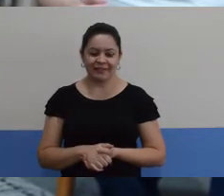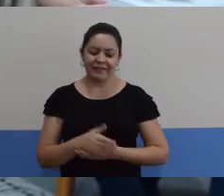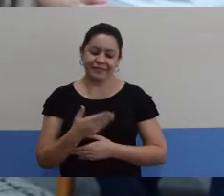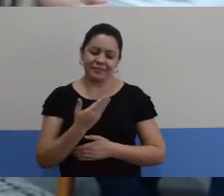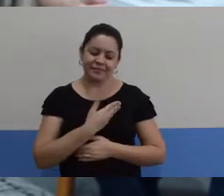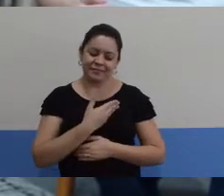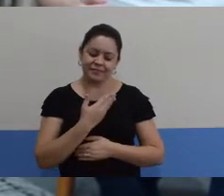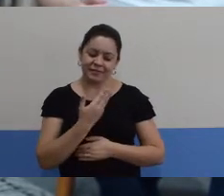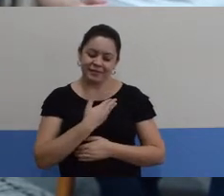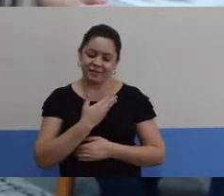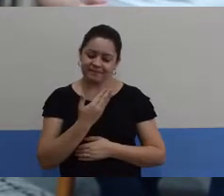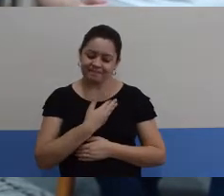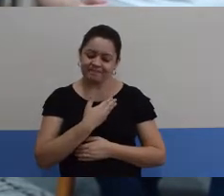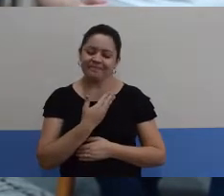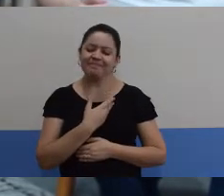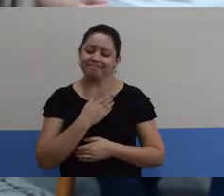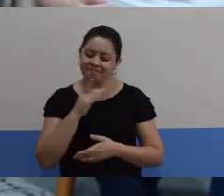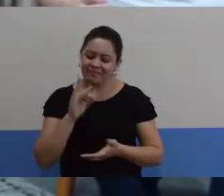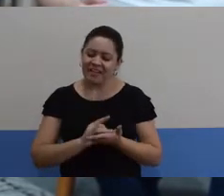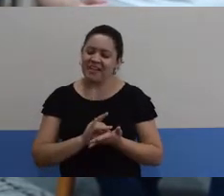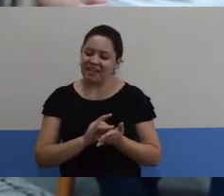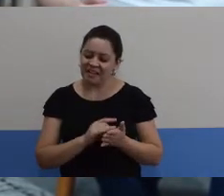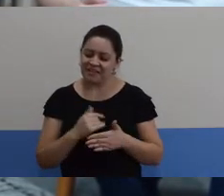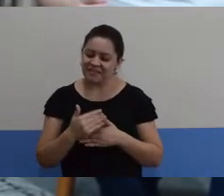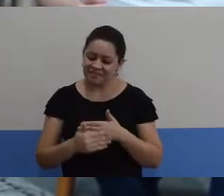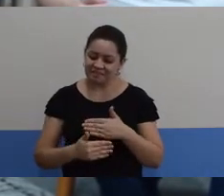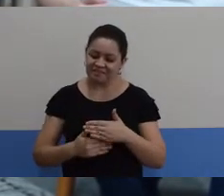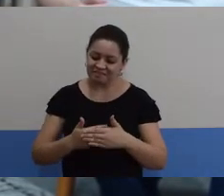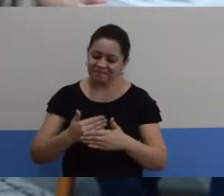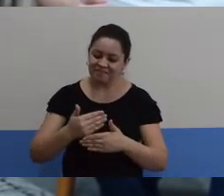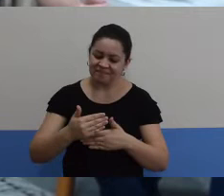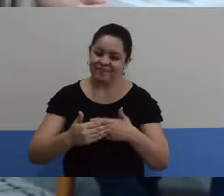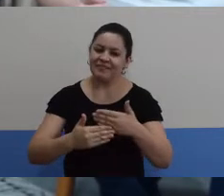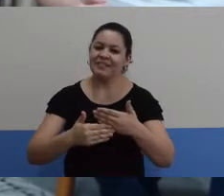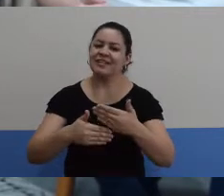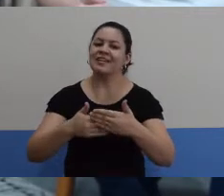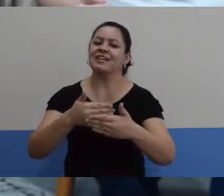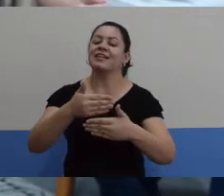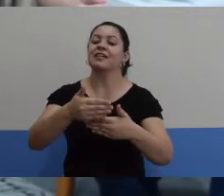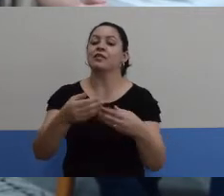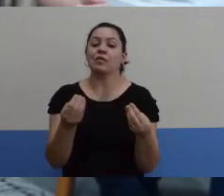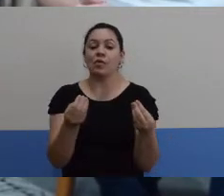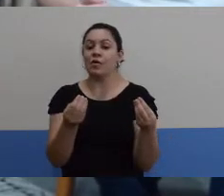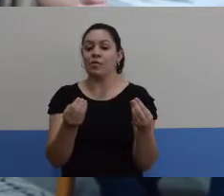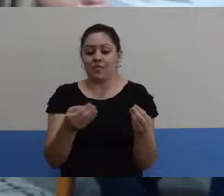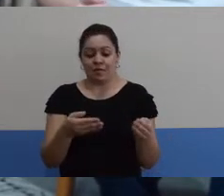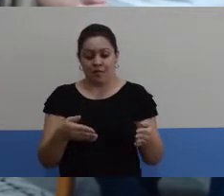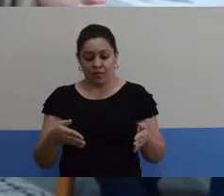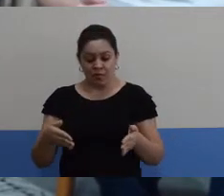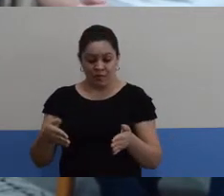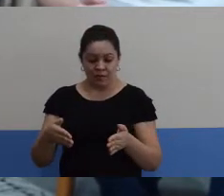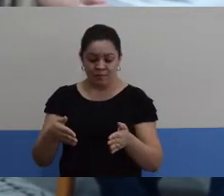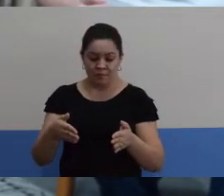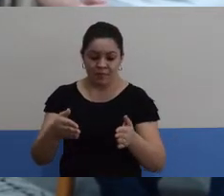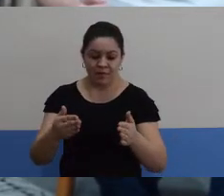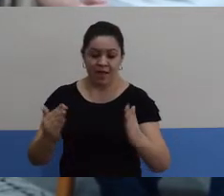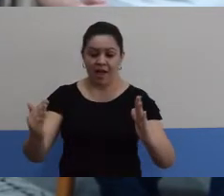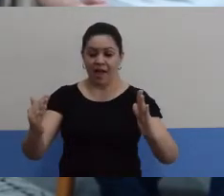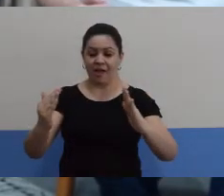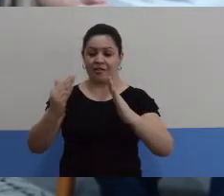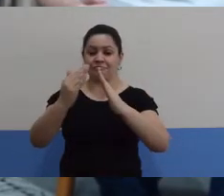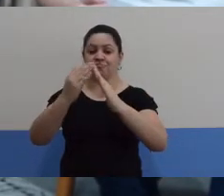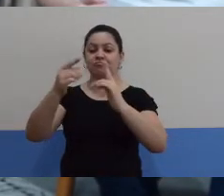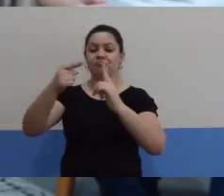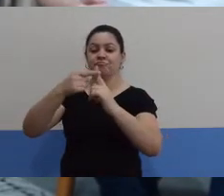amigos, no fundo, este processo sinodal, ele pretende caminhar para uma igreja que esteja